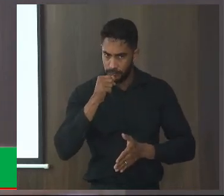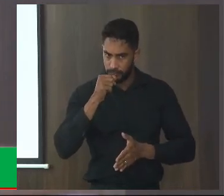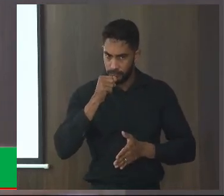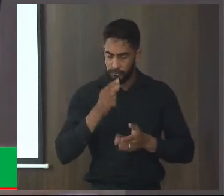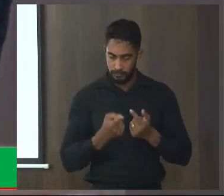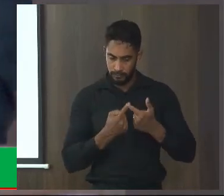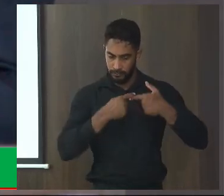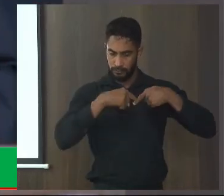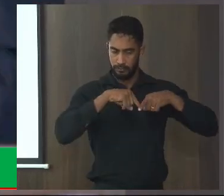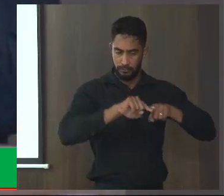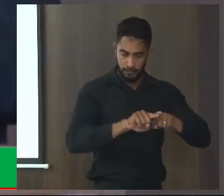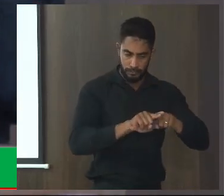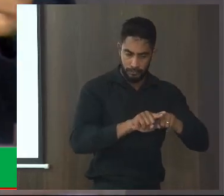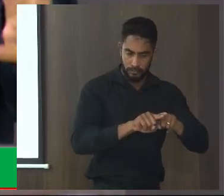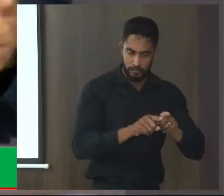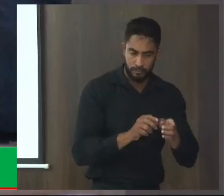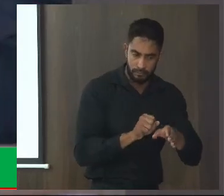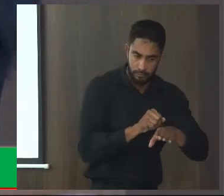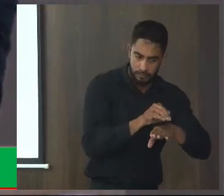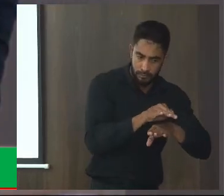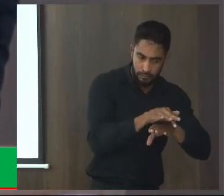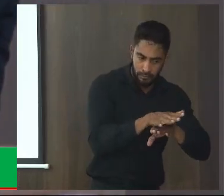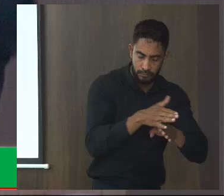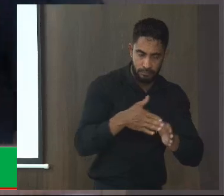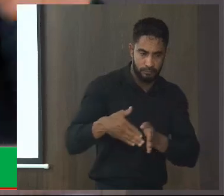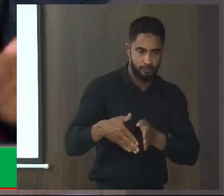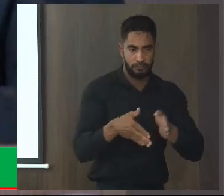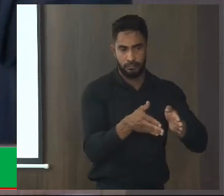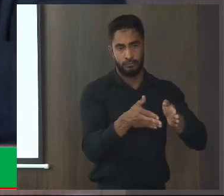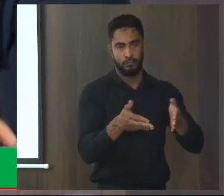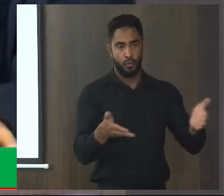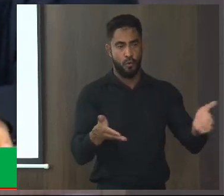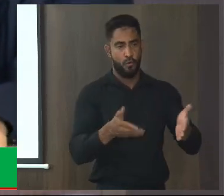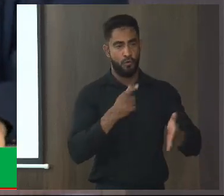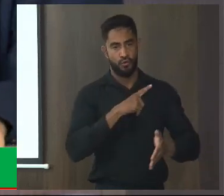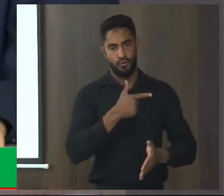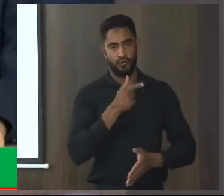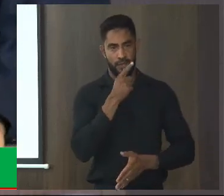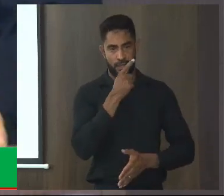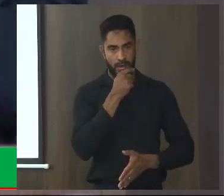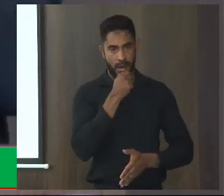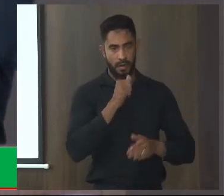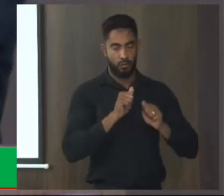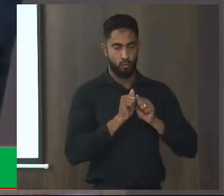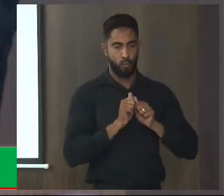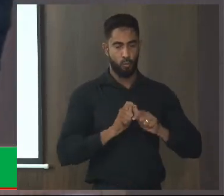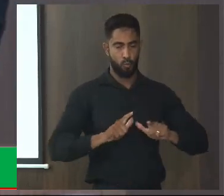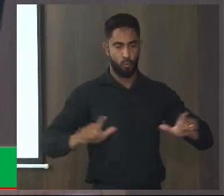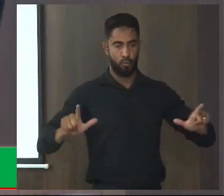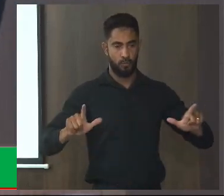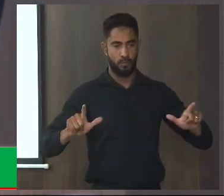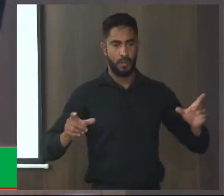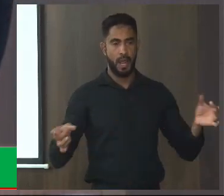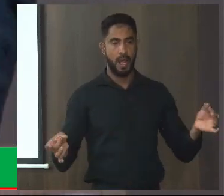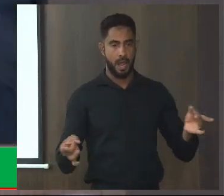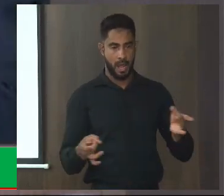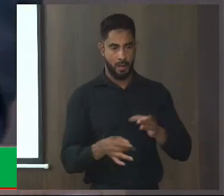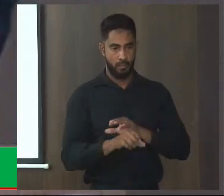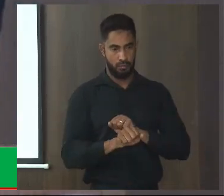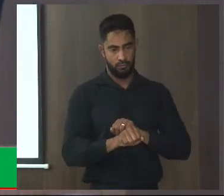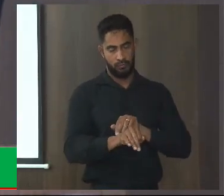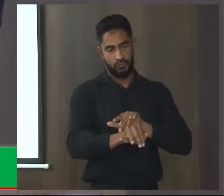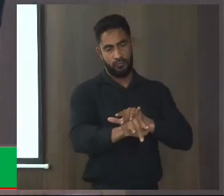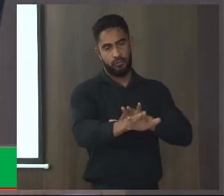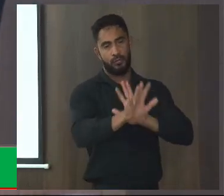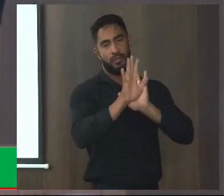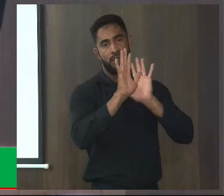tratada e devolvida ao rio. Mas isso com 2 dias, hoje lá já não tem água mais, está seco. Eles já esgotaram essa água toda e já foi embora. Então,